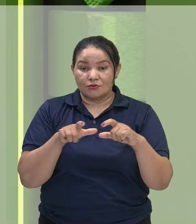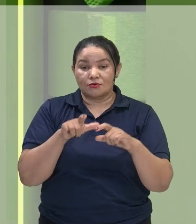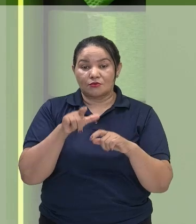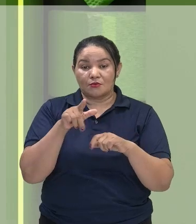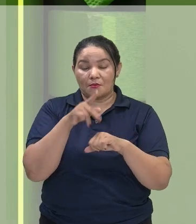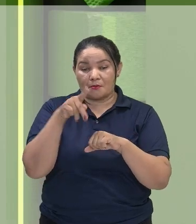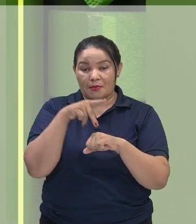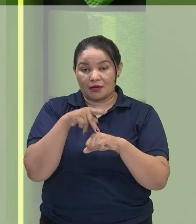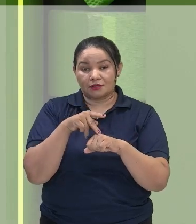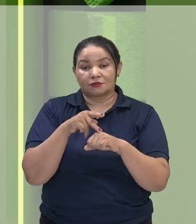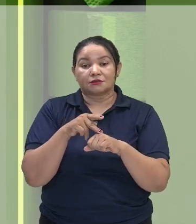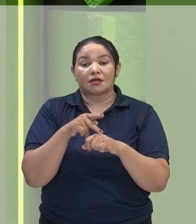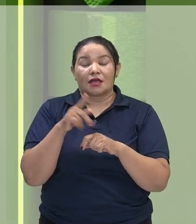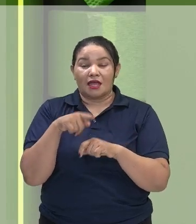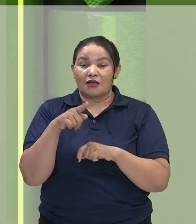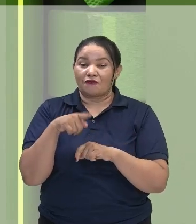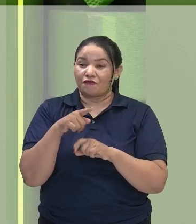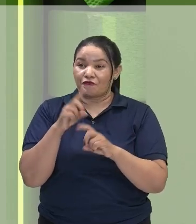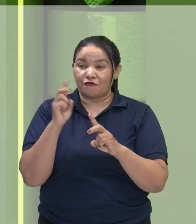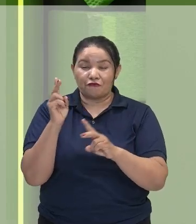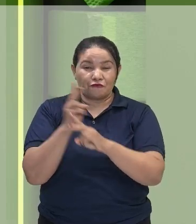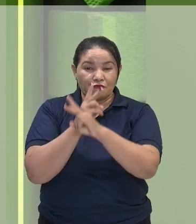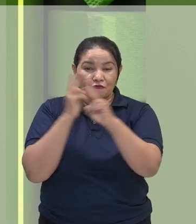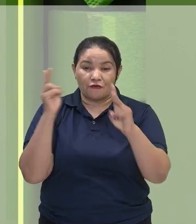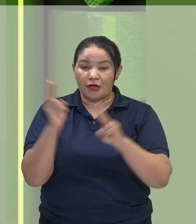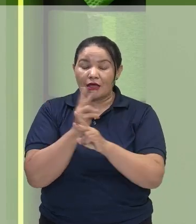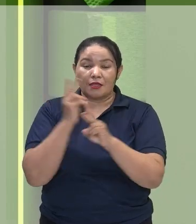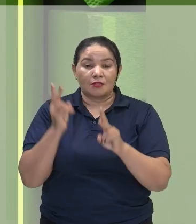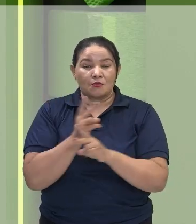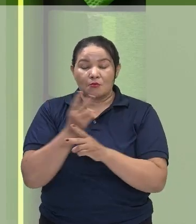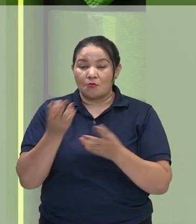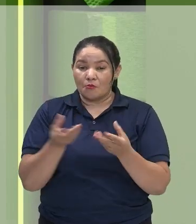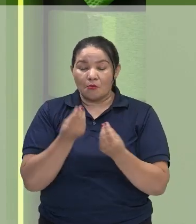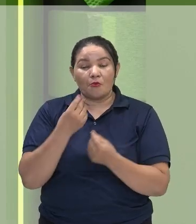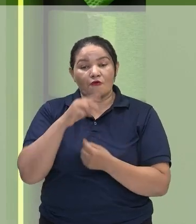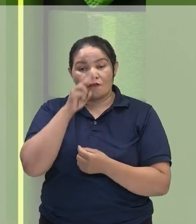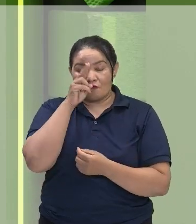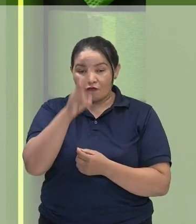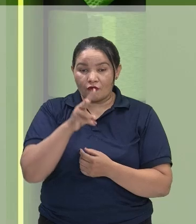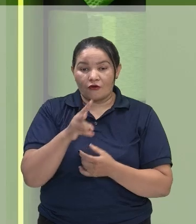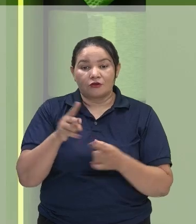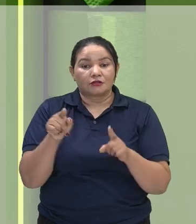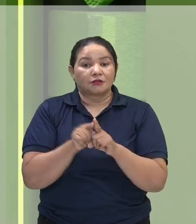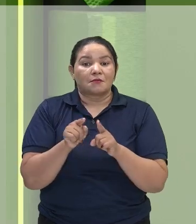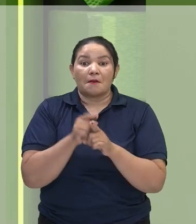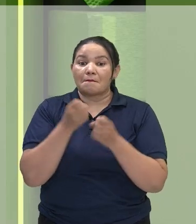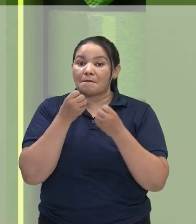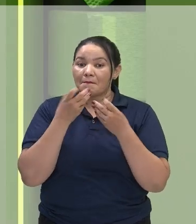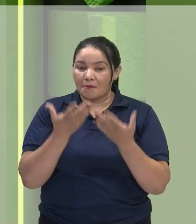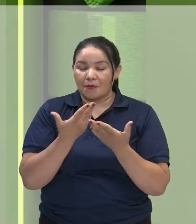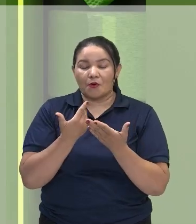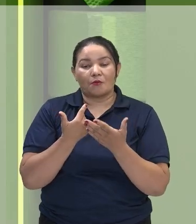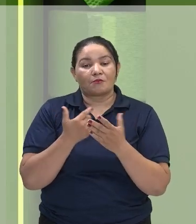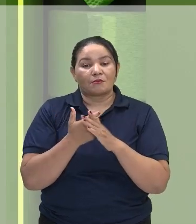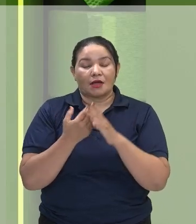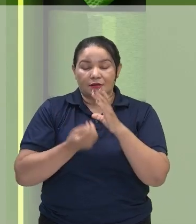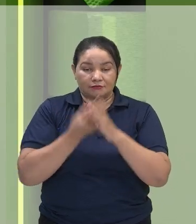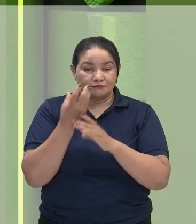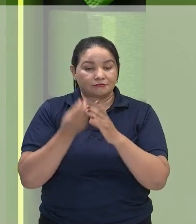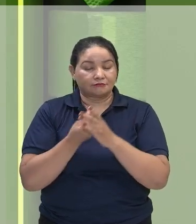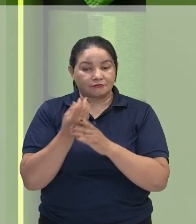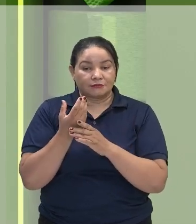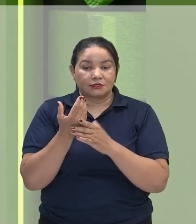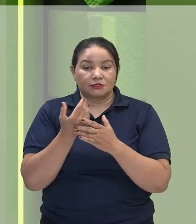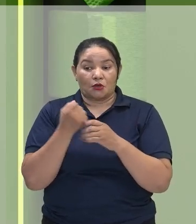recebe bastante vento, né? E por isso que é muito mais eficiente você fazer a instalação de usinas como essas